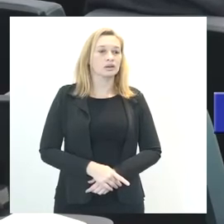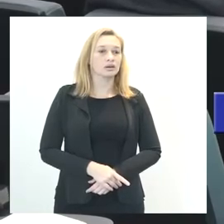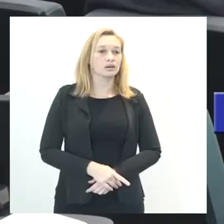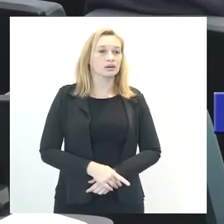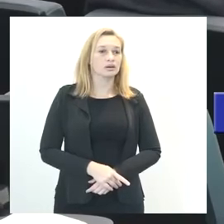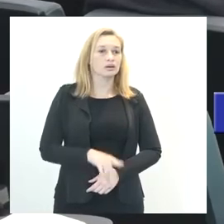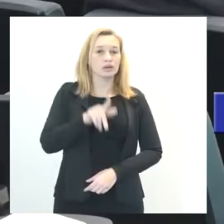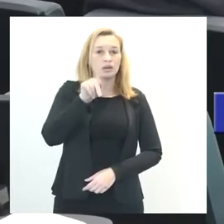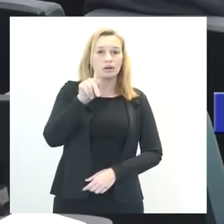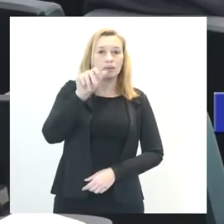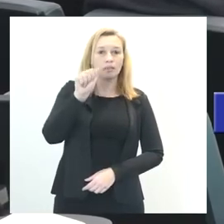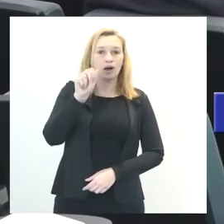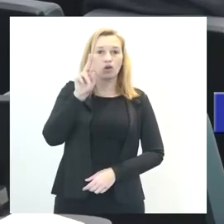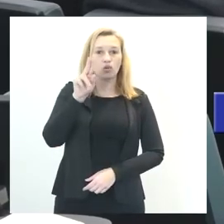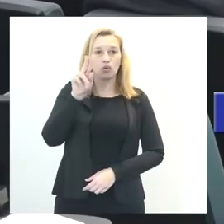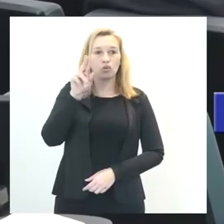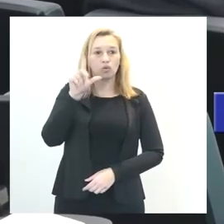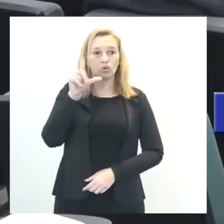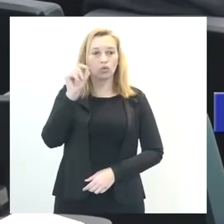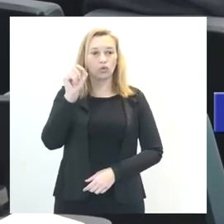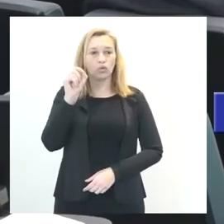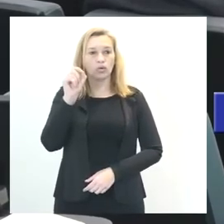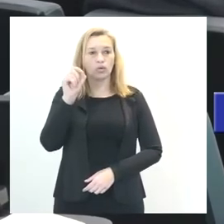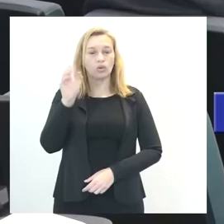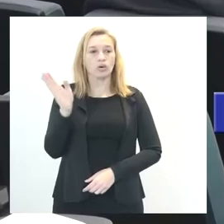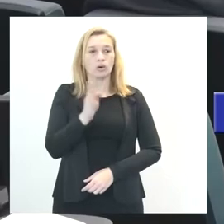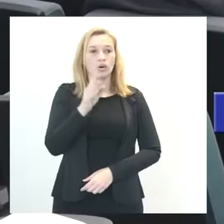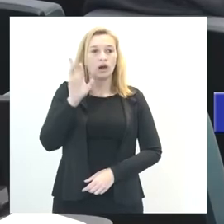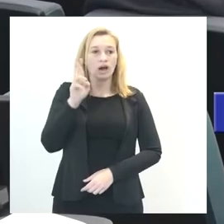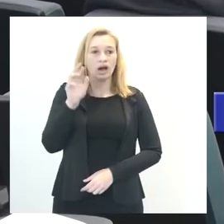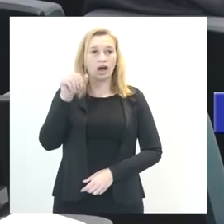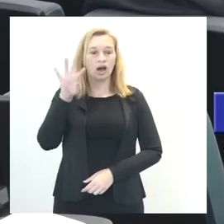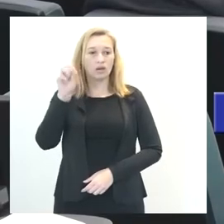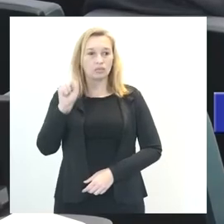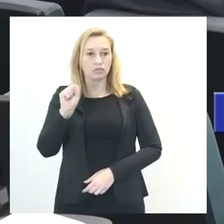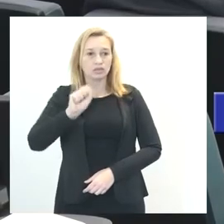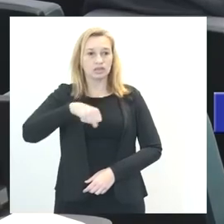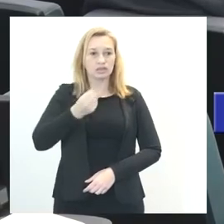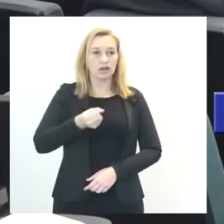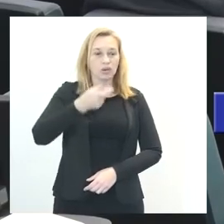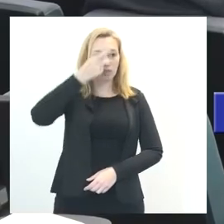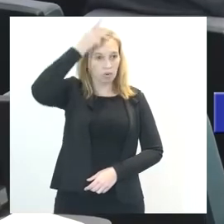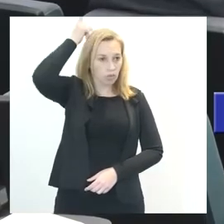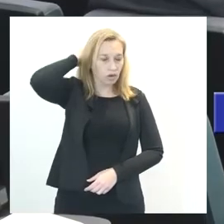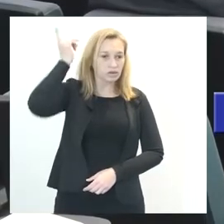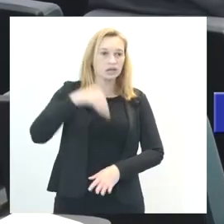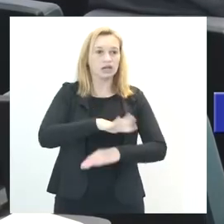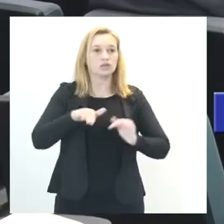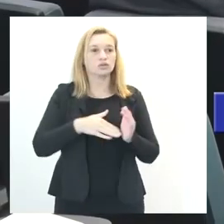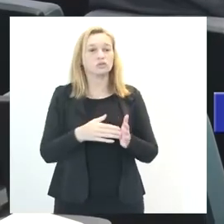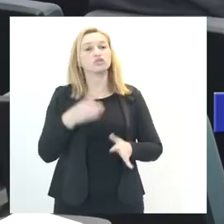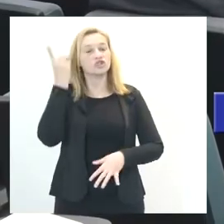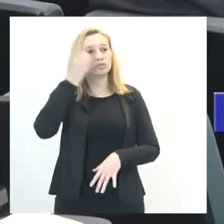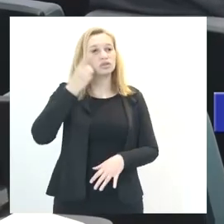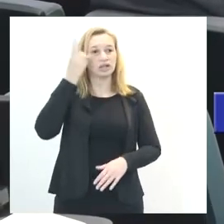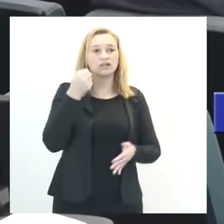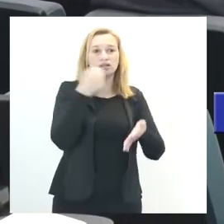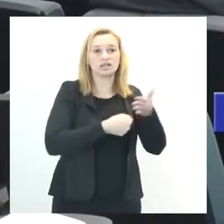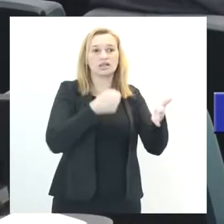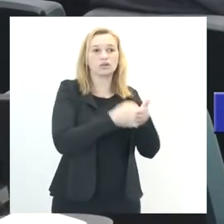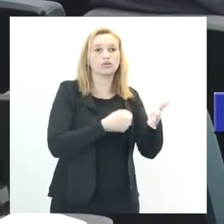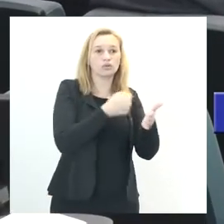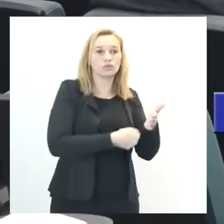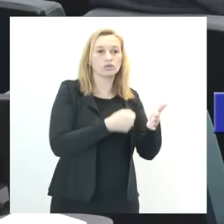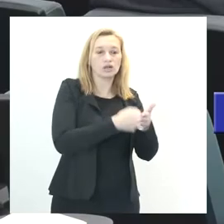Deputado Paulo Ramos e a todos os deputados da frente parlamentar mista que estão nessa luta a favor